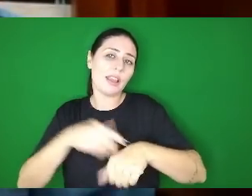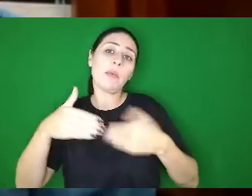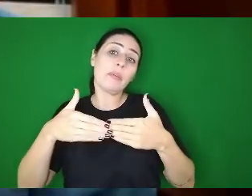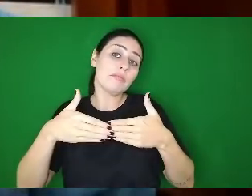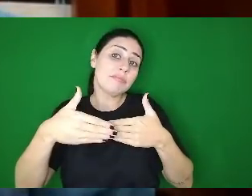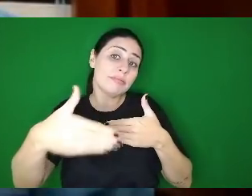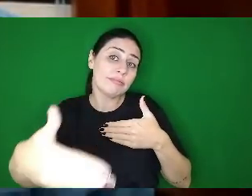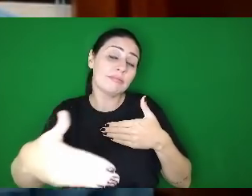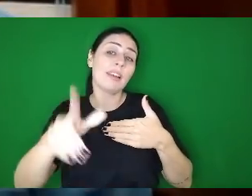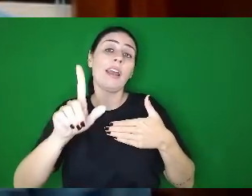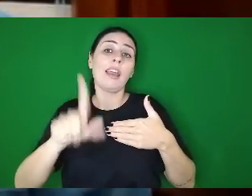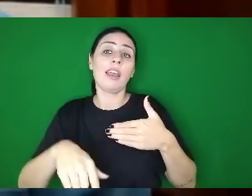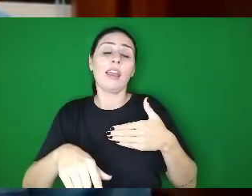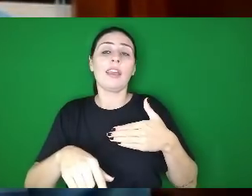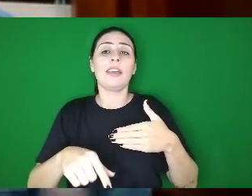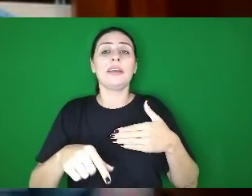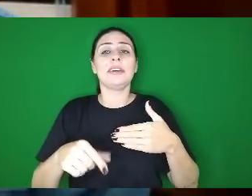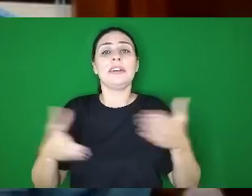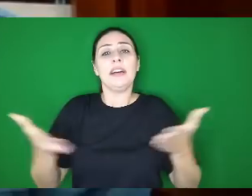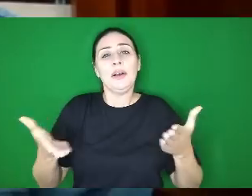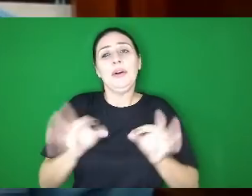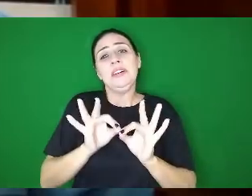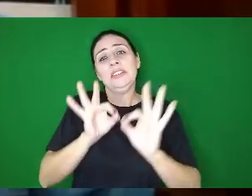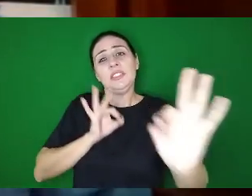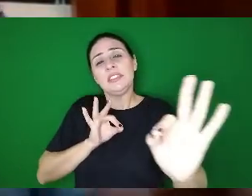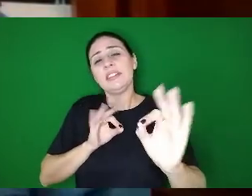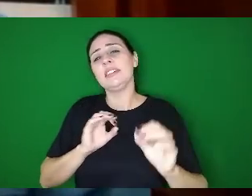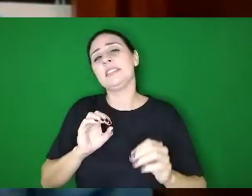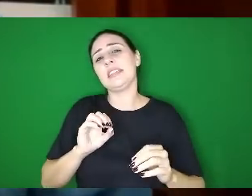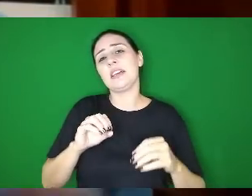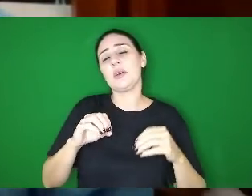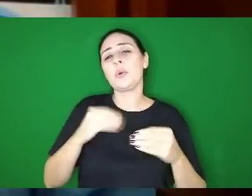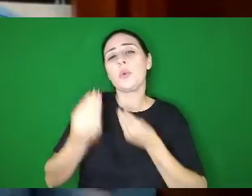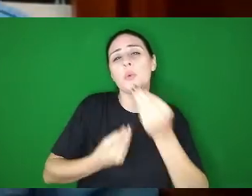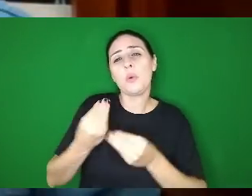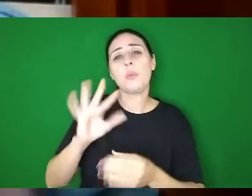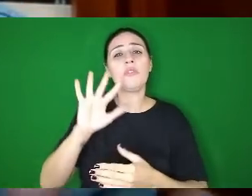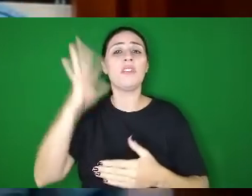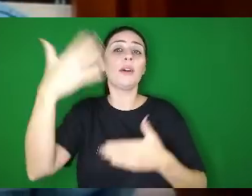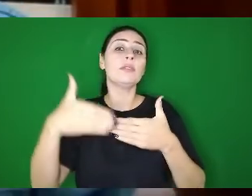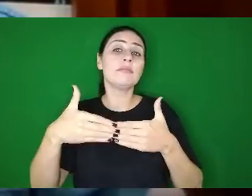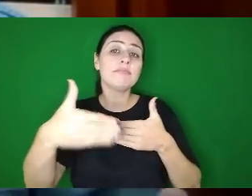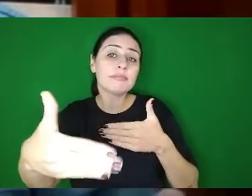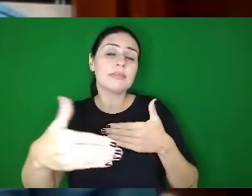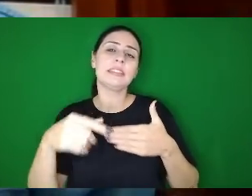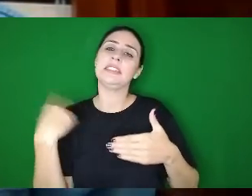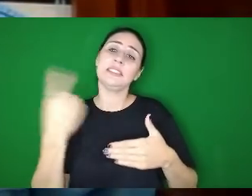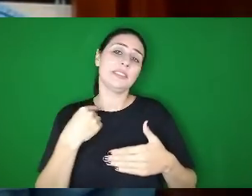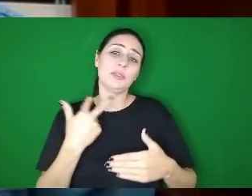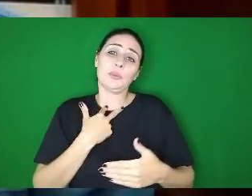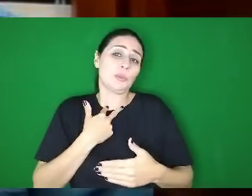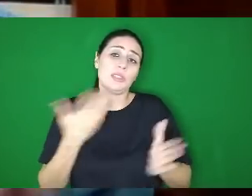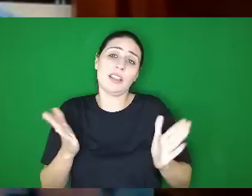ficar nessa forma remota, quando é que vai ser, como é que as coisas vão acontecer. Então, não nos cabe outra coisa